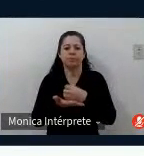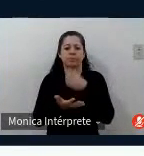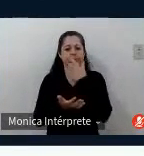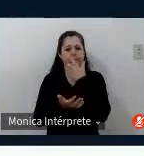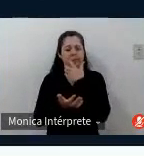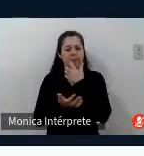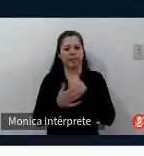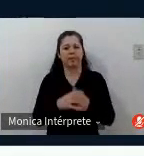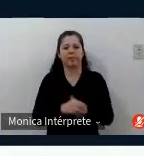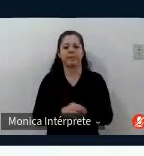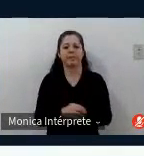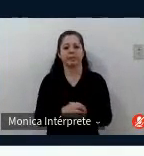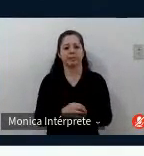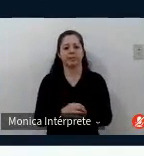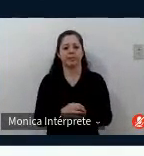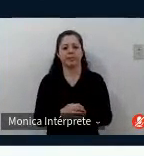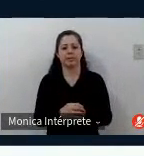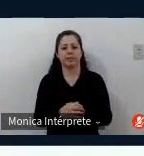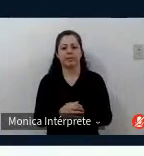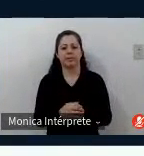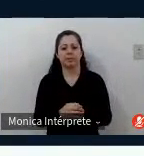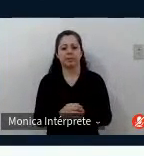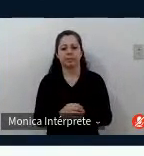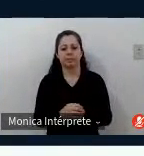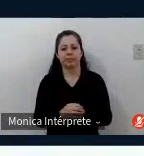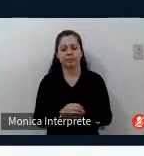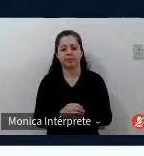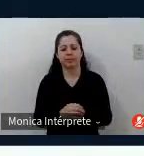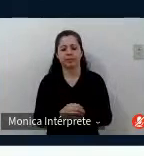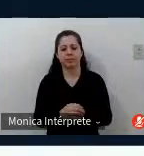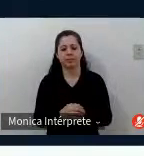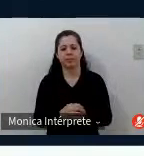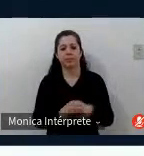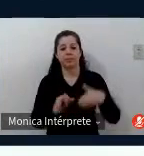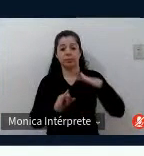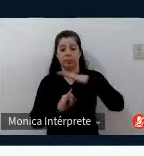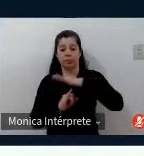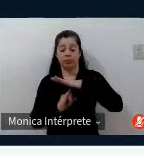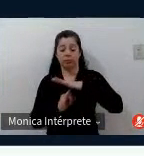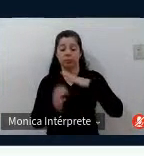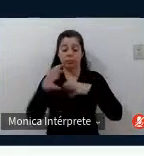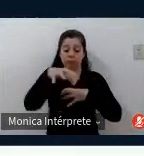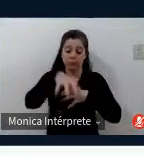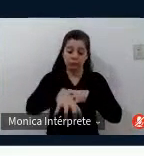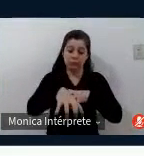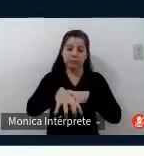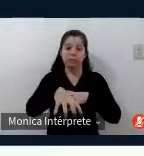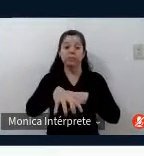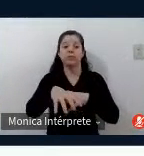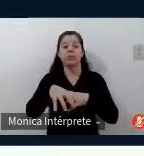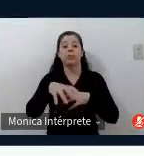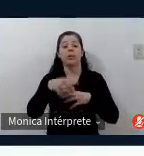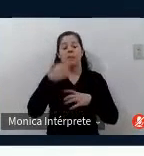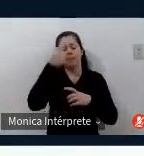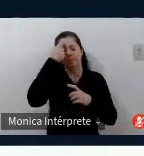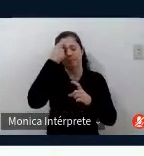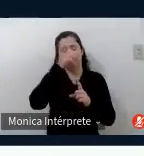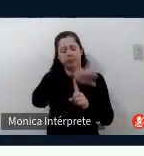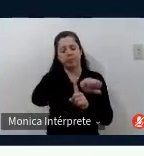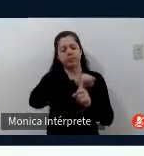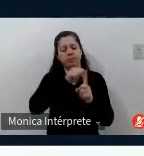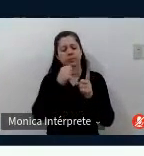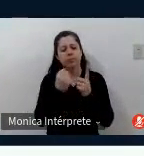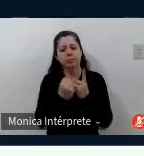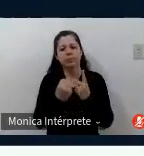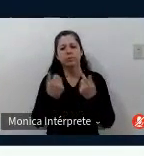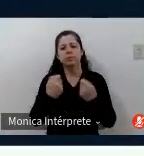material para as nossas comunidades. E isso tudo, né, que sim, né, eu acho que sempre lembrando, né,